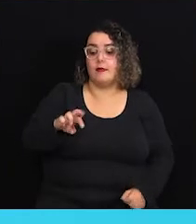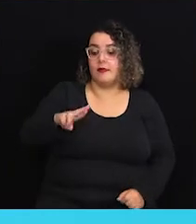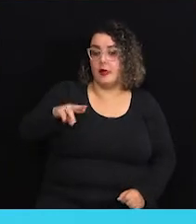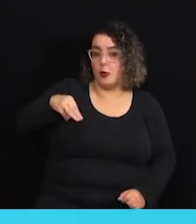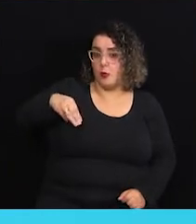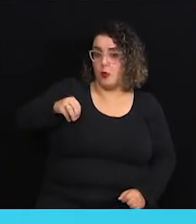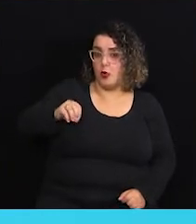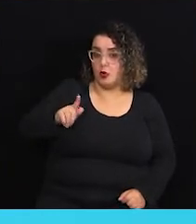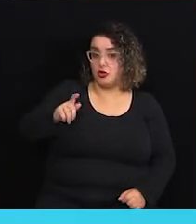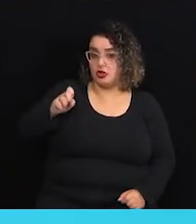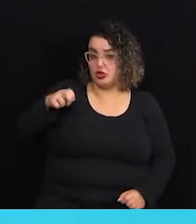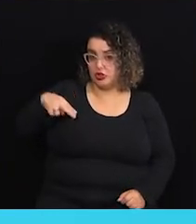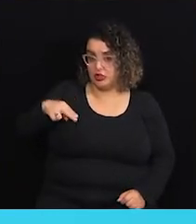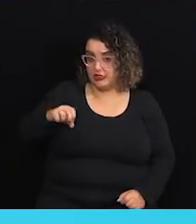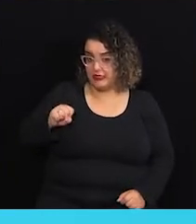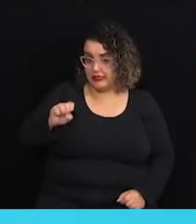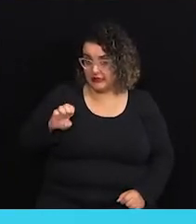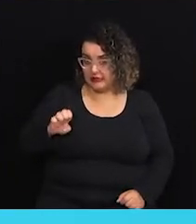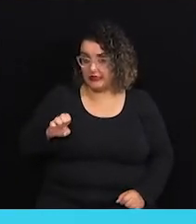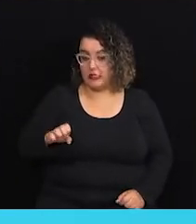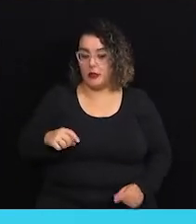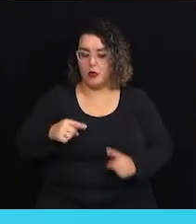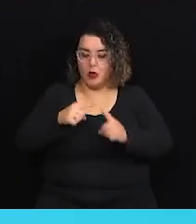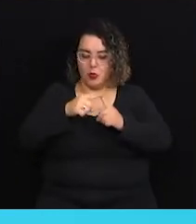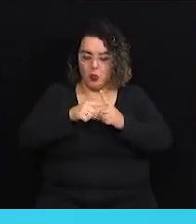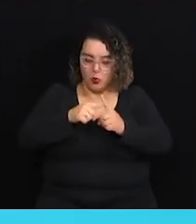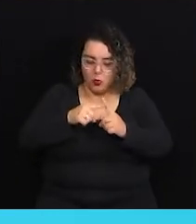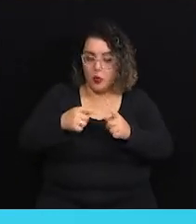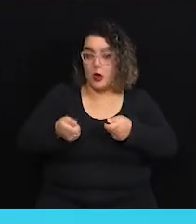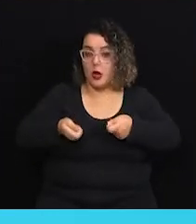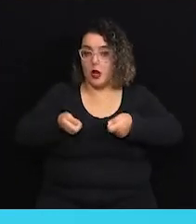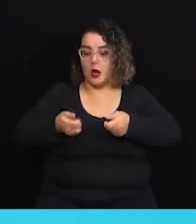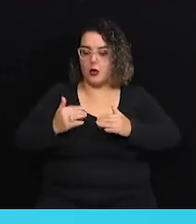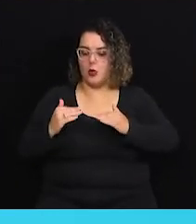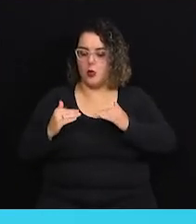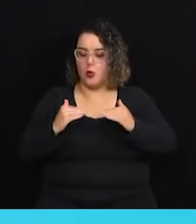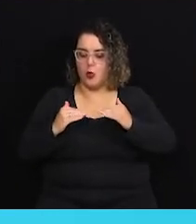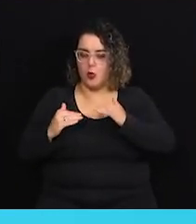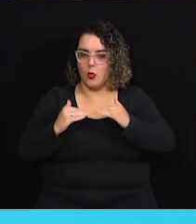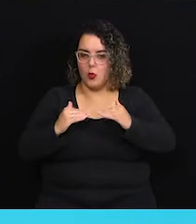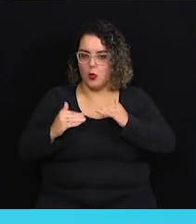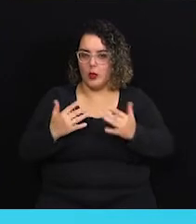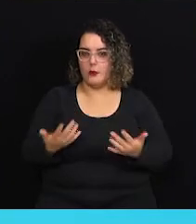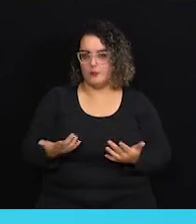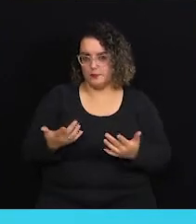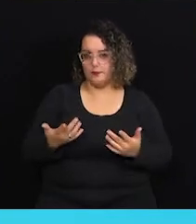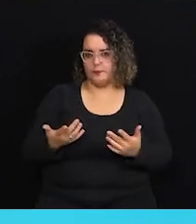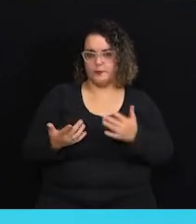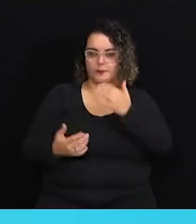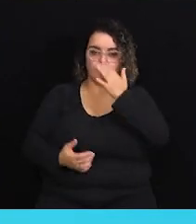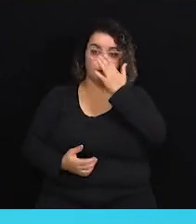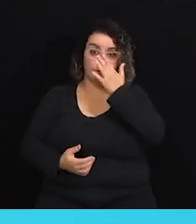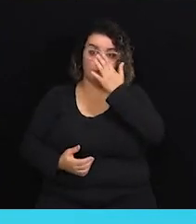termogênese, ou seja, por manter a nossa temperatura corporal equilibrada e na temperatura